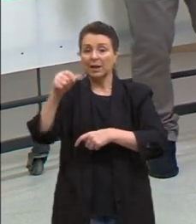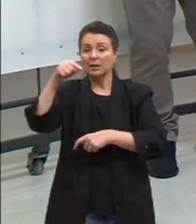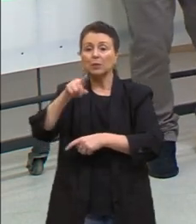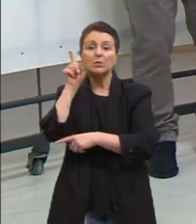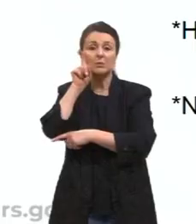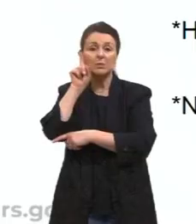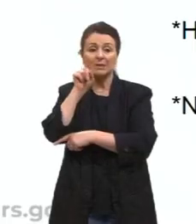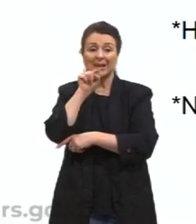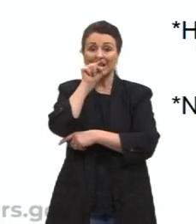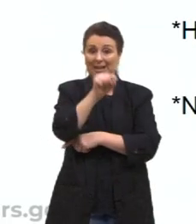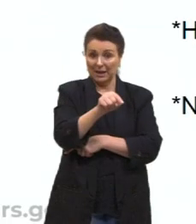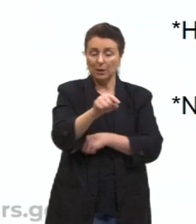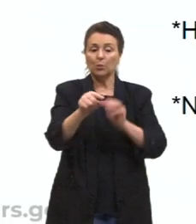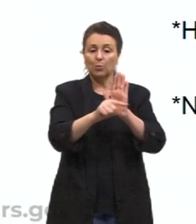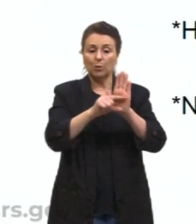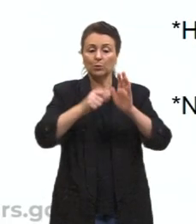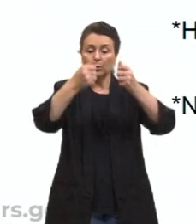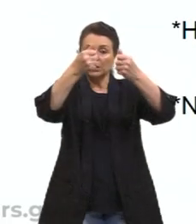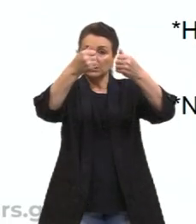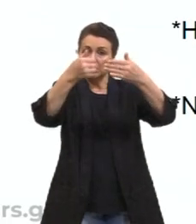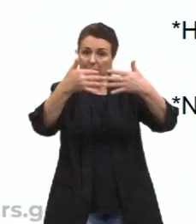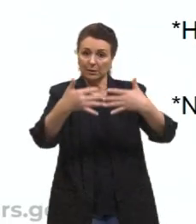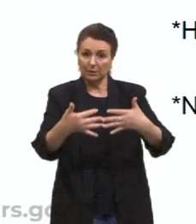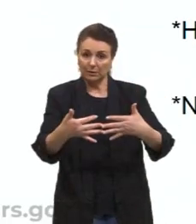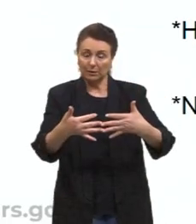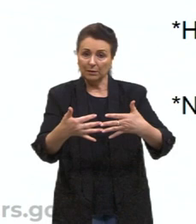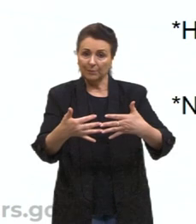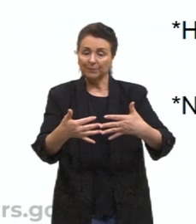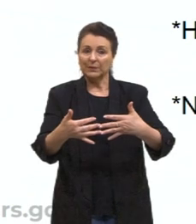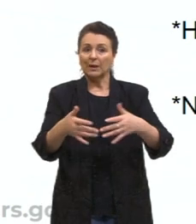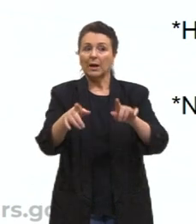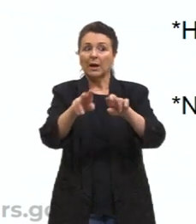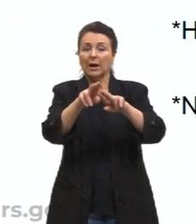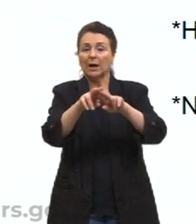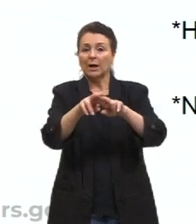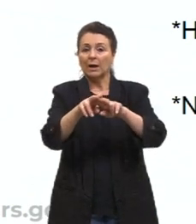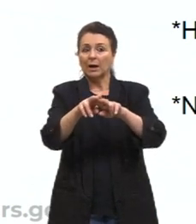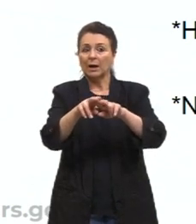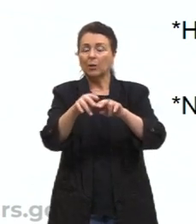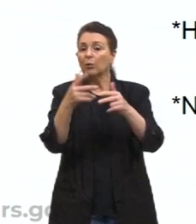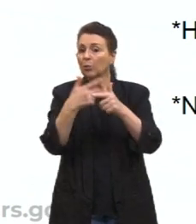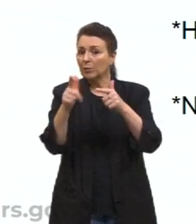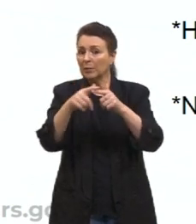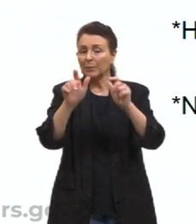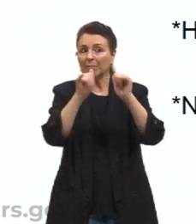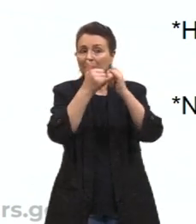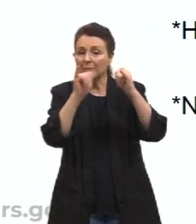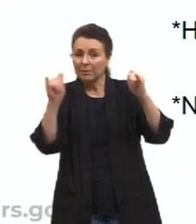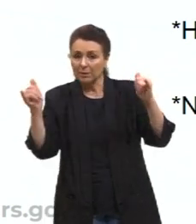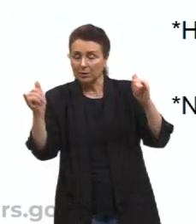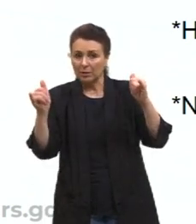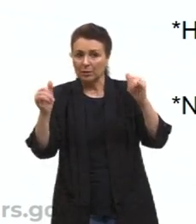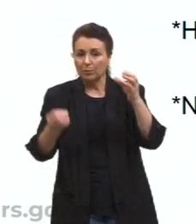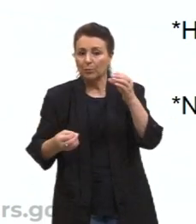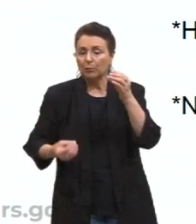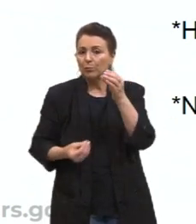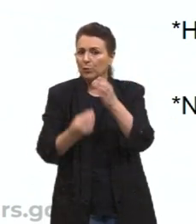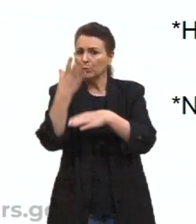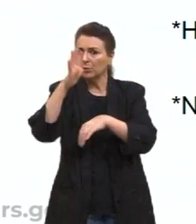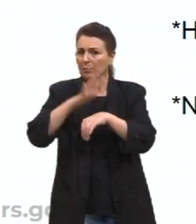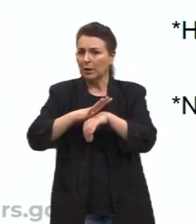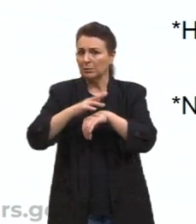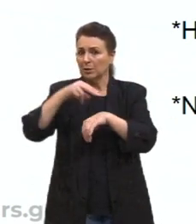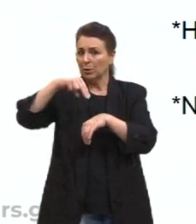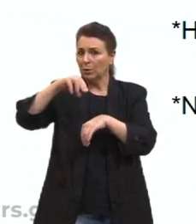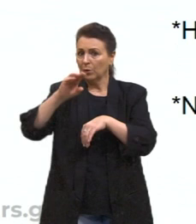por exemplo a questão da questão da energia aí bom vamos produzir energia mas nuclear e o que que isso pode